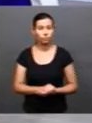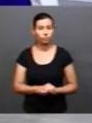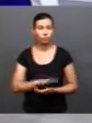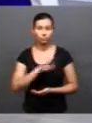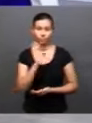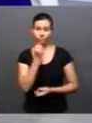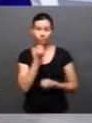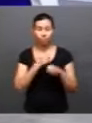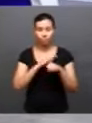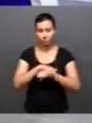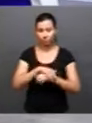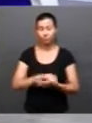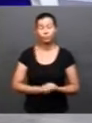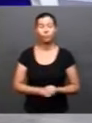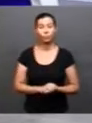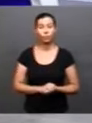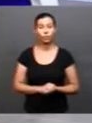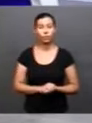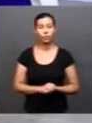Olá, boa noite.